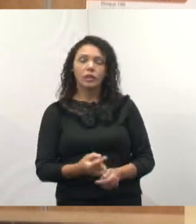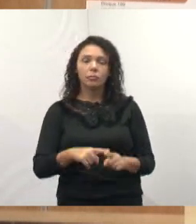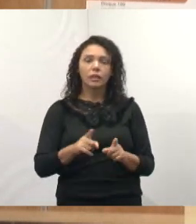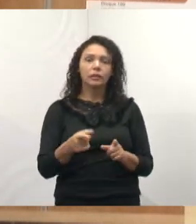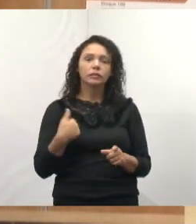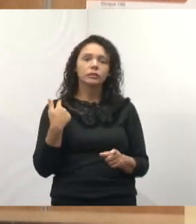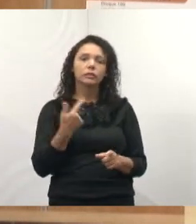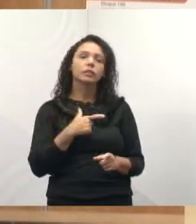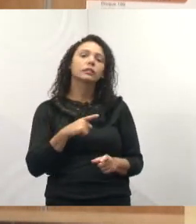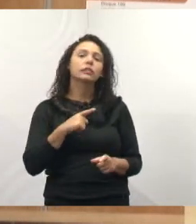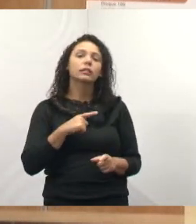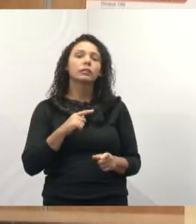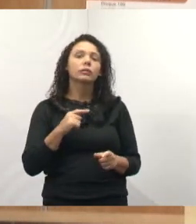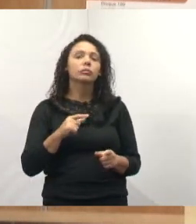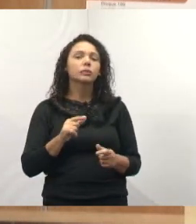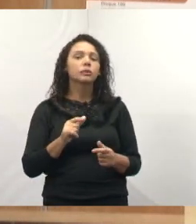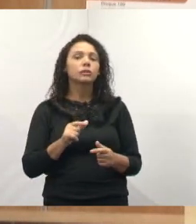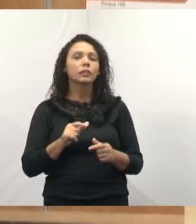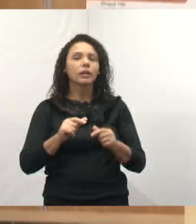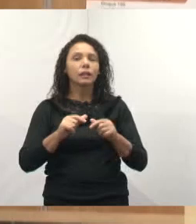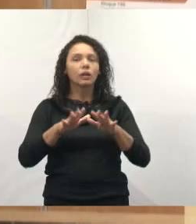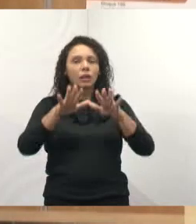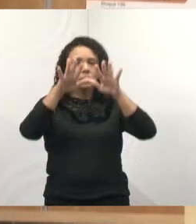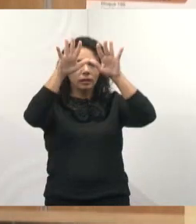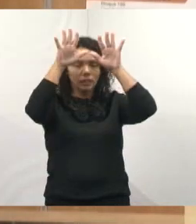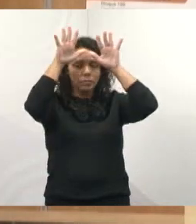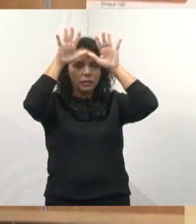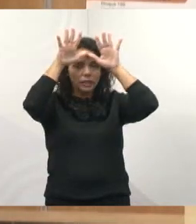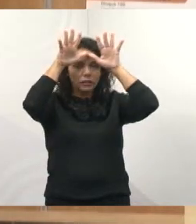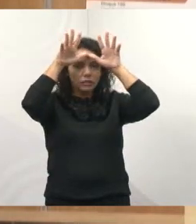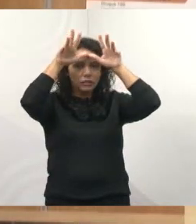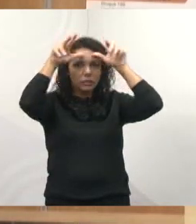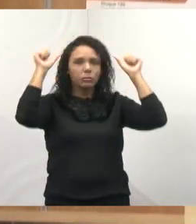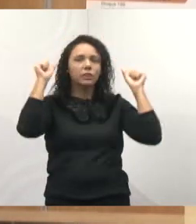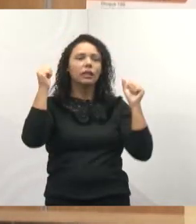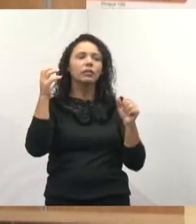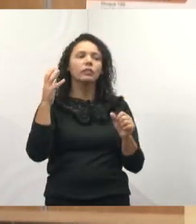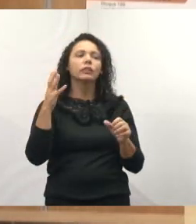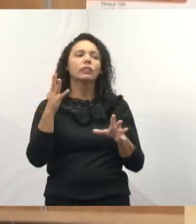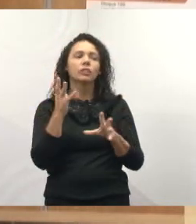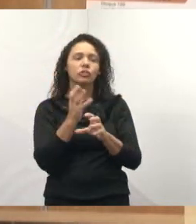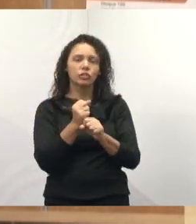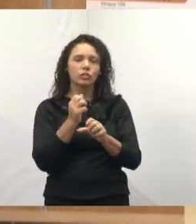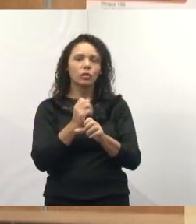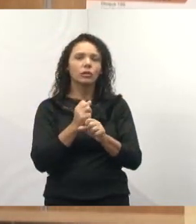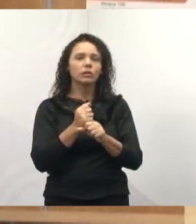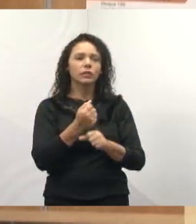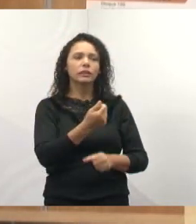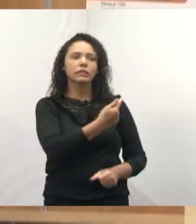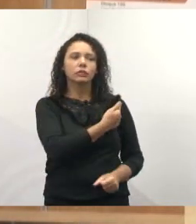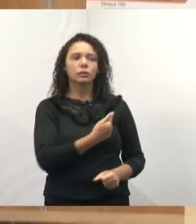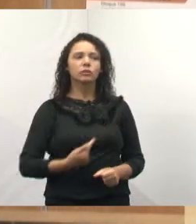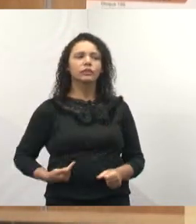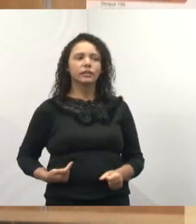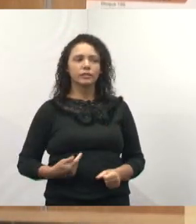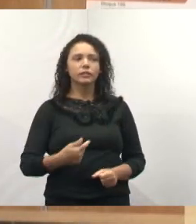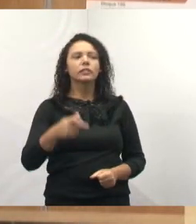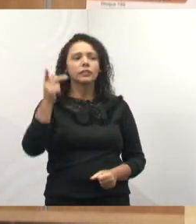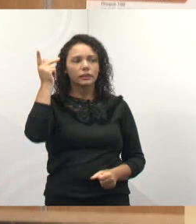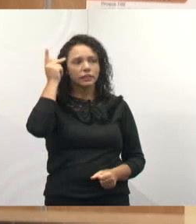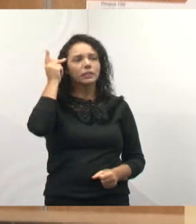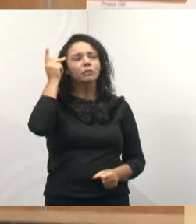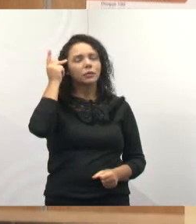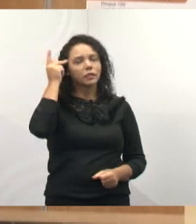parecer emitido pelo Tribunal de Contas do Estado de São Paulo, pois este é o órgão técnico que analisa todos